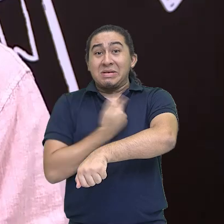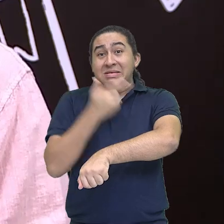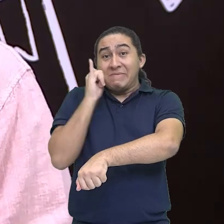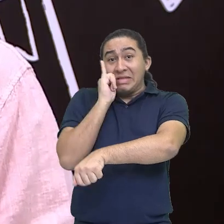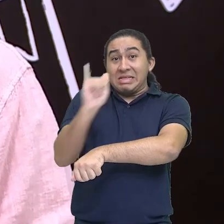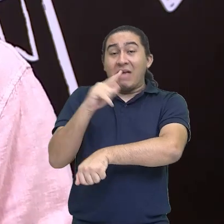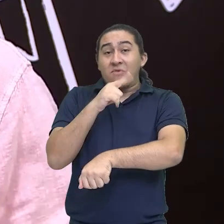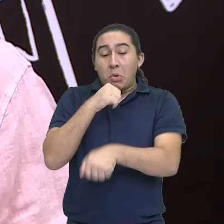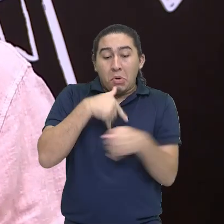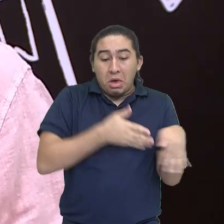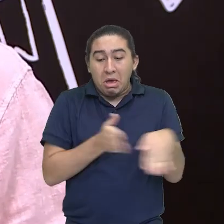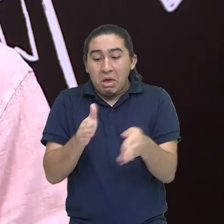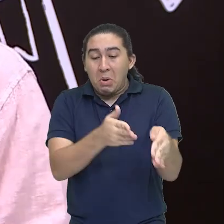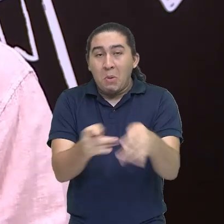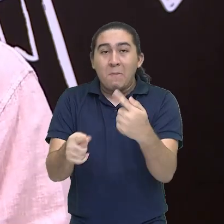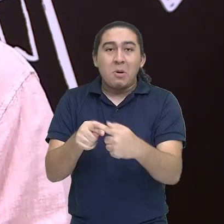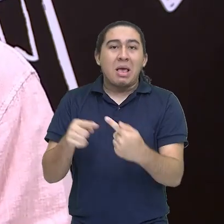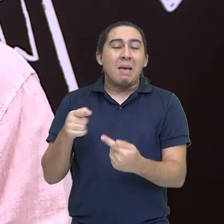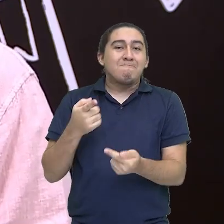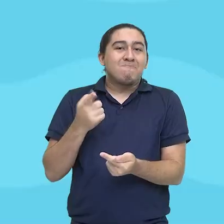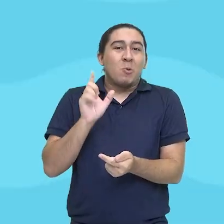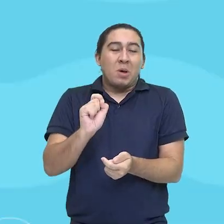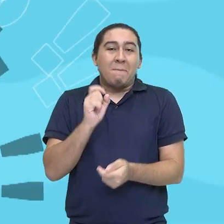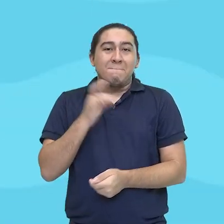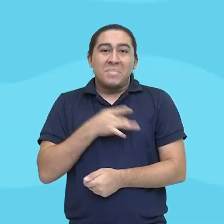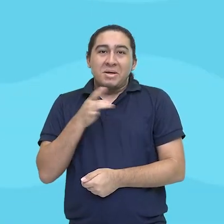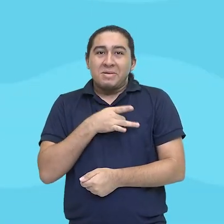no rio, porque tinha medo de ficar com escama.